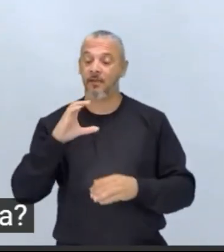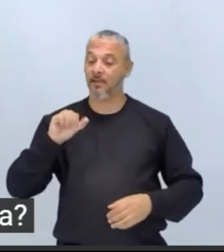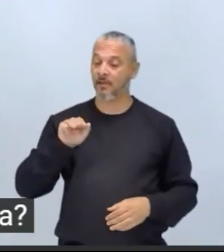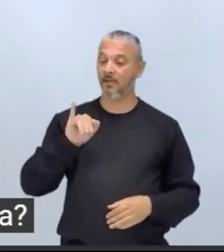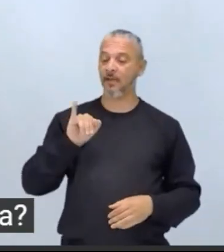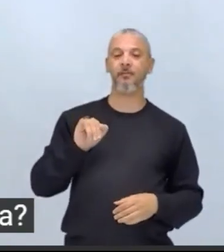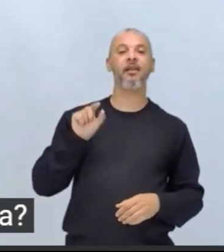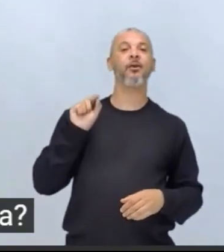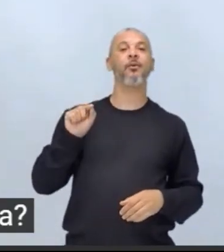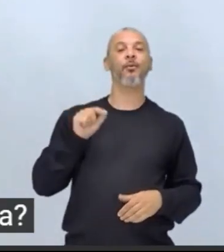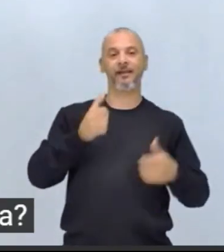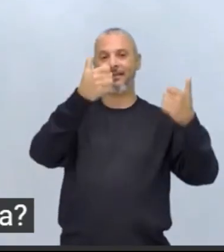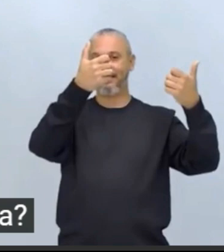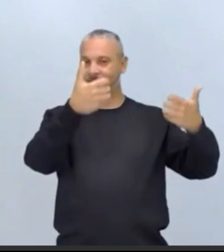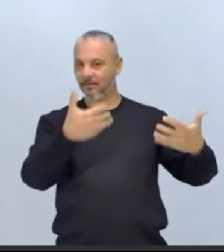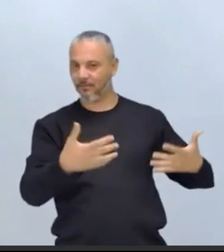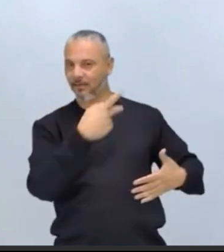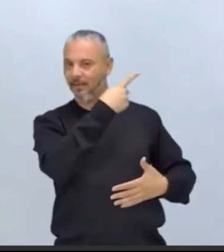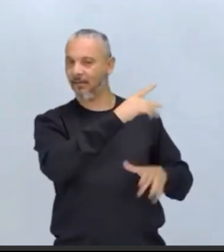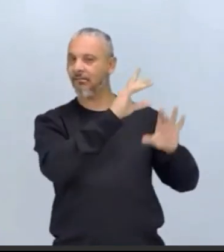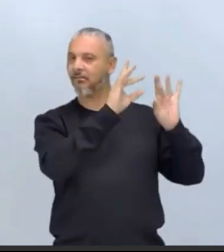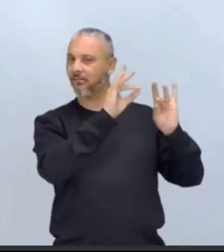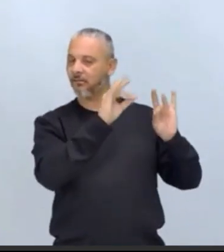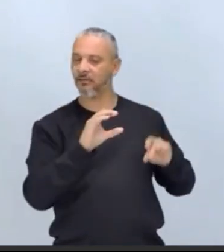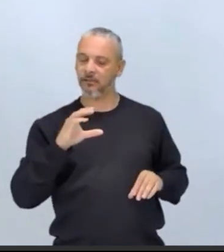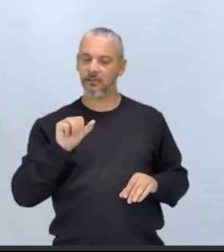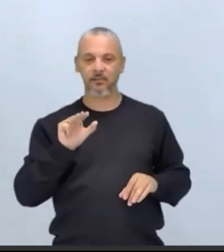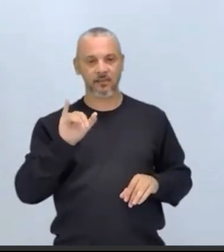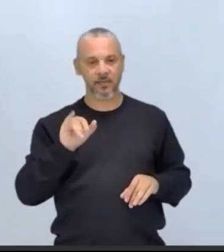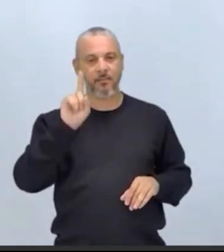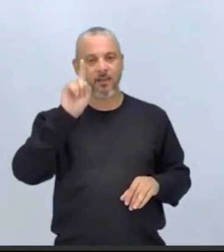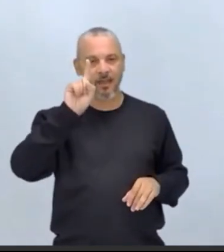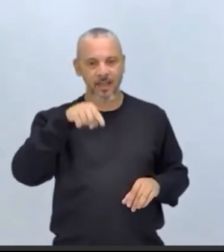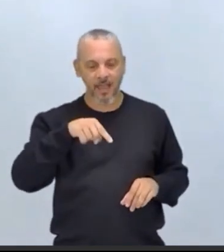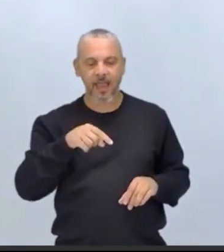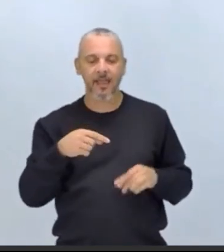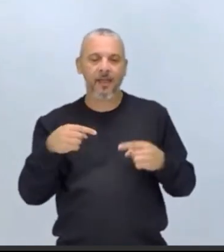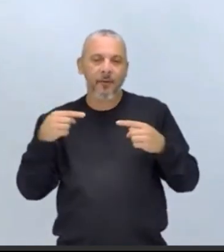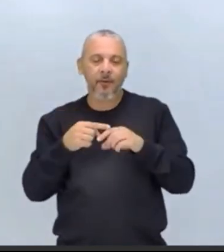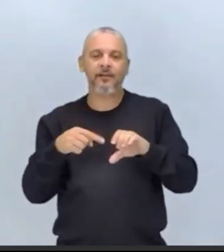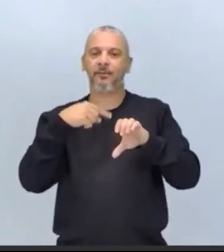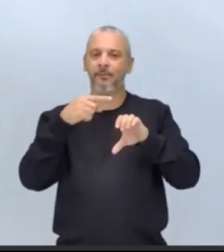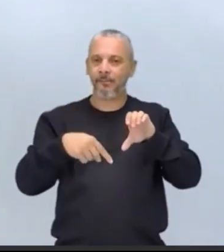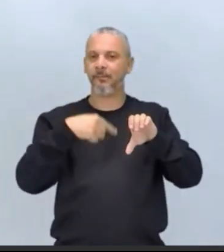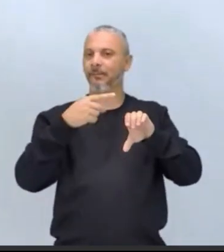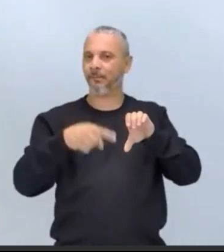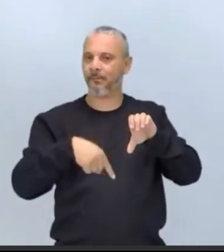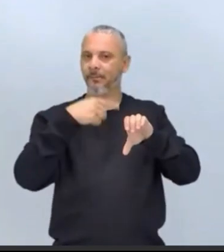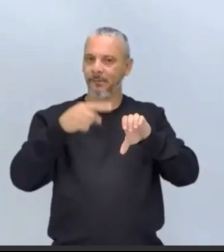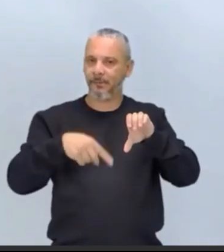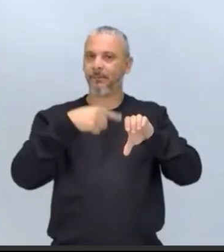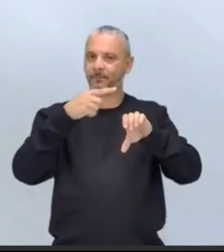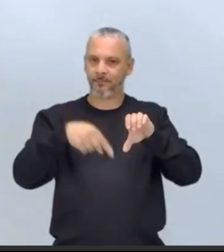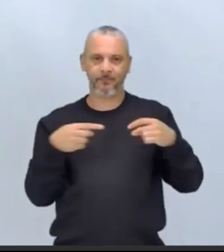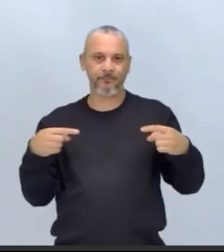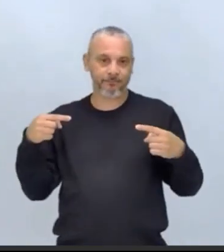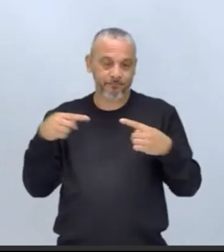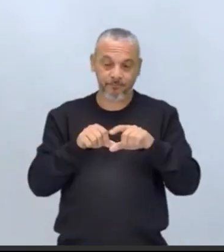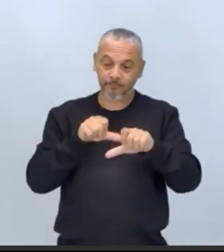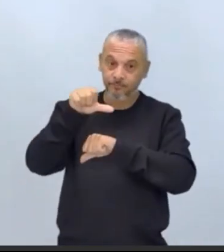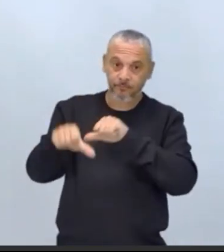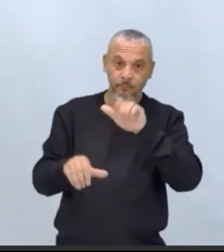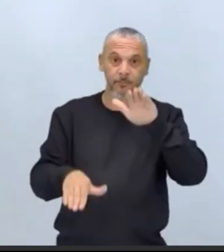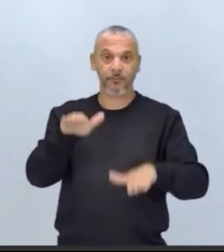kami, o que é um kami? Explica para ele que o kami é um equipamento que faz o movimento circular se